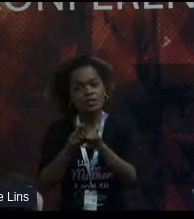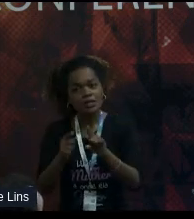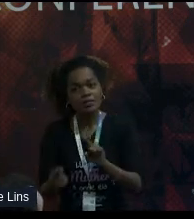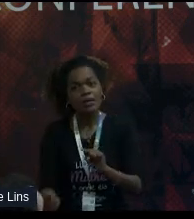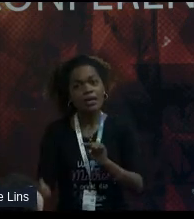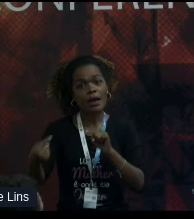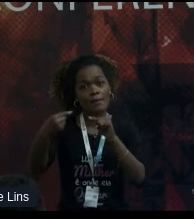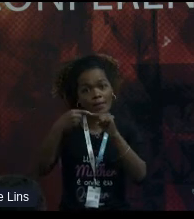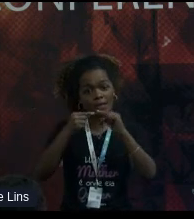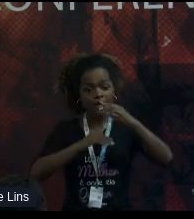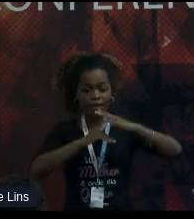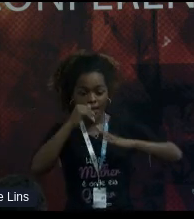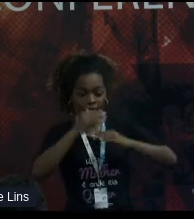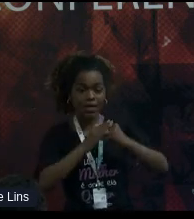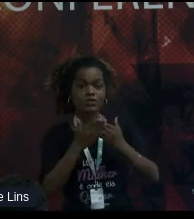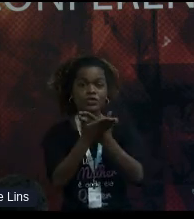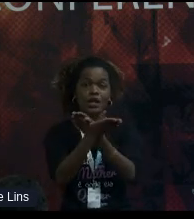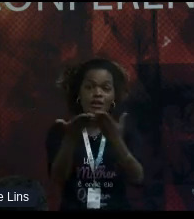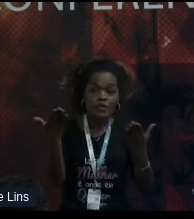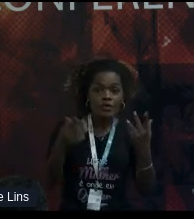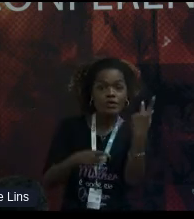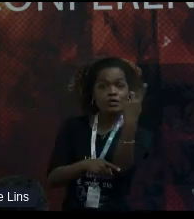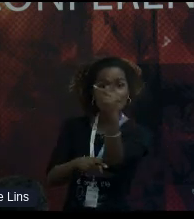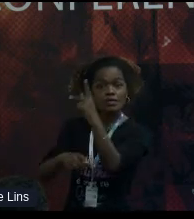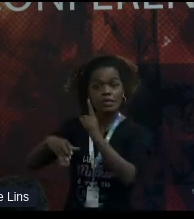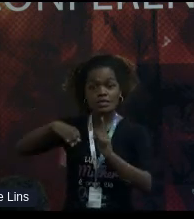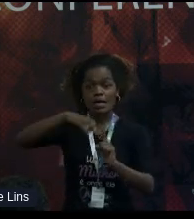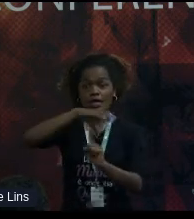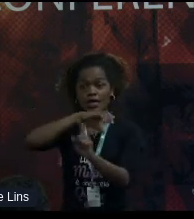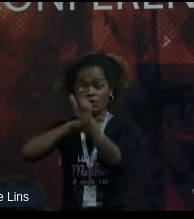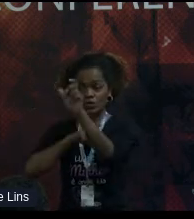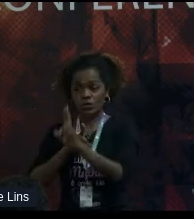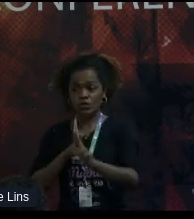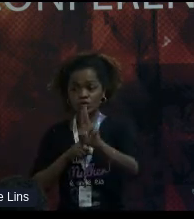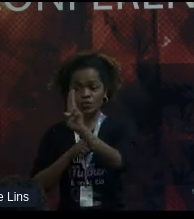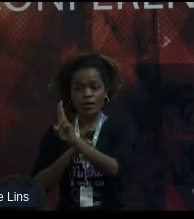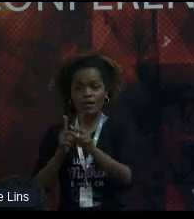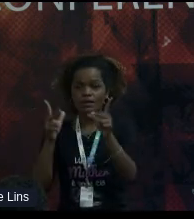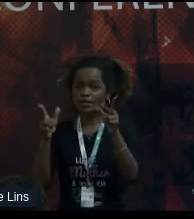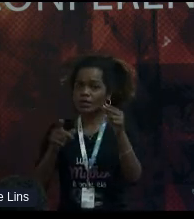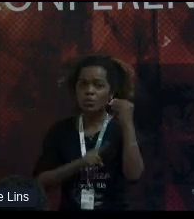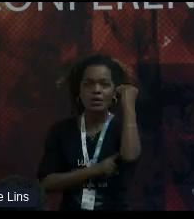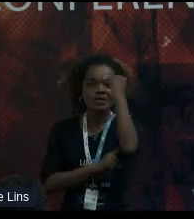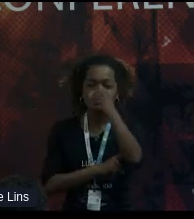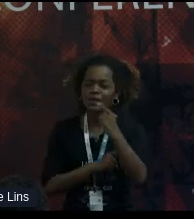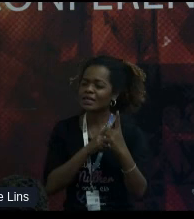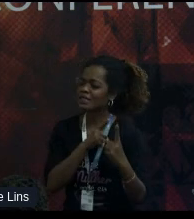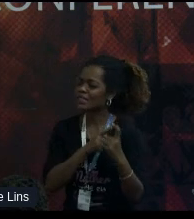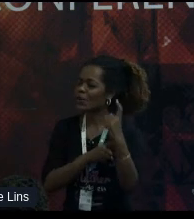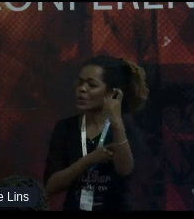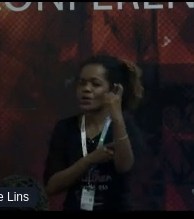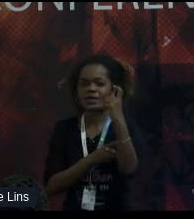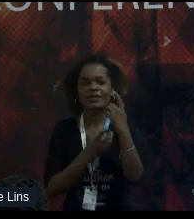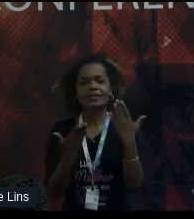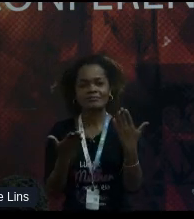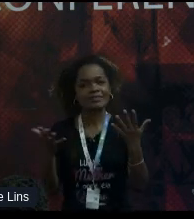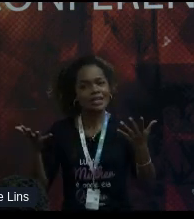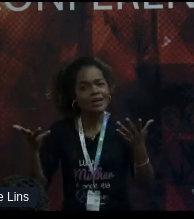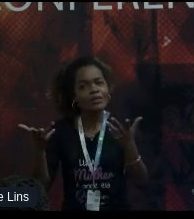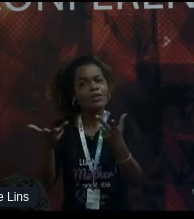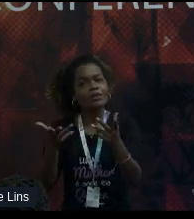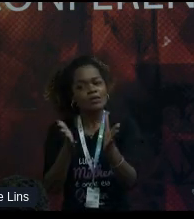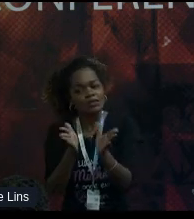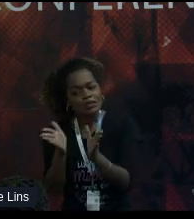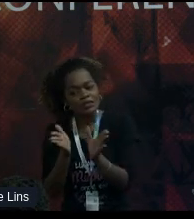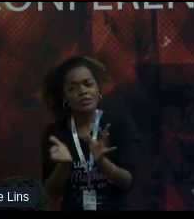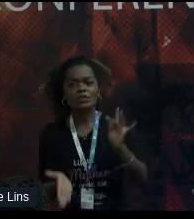trazer para os seus clientes e usuários uma experiência única, acessível e que de